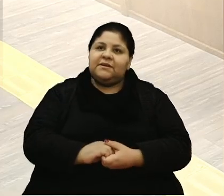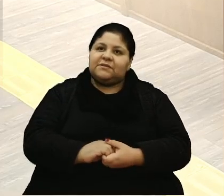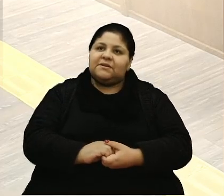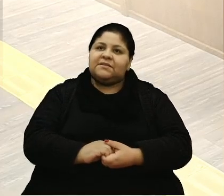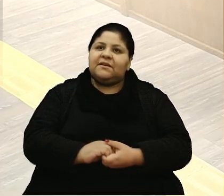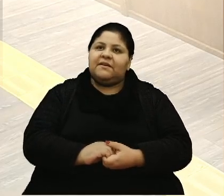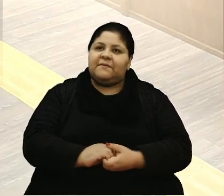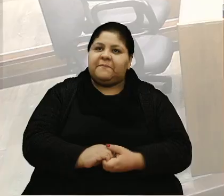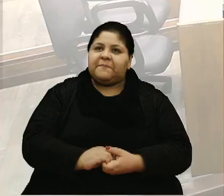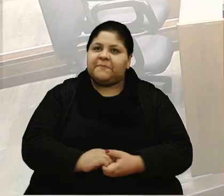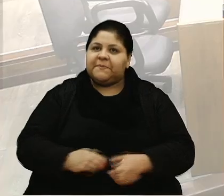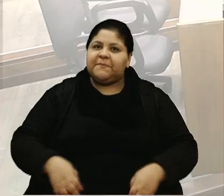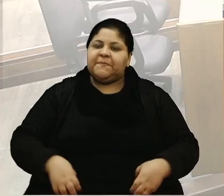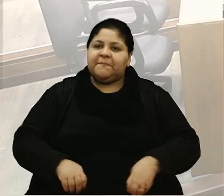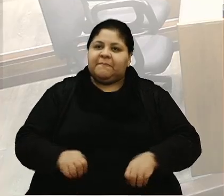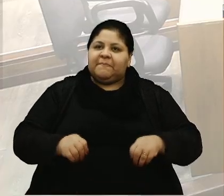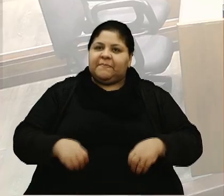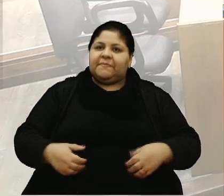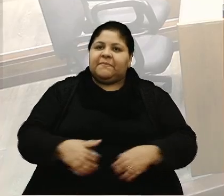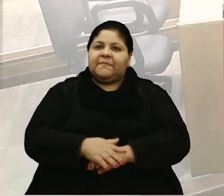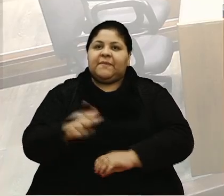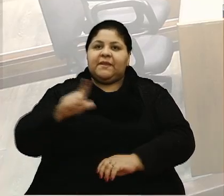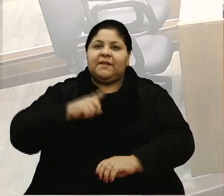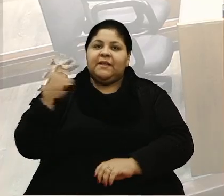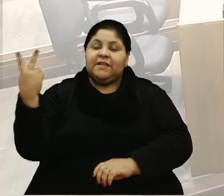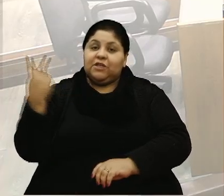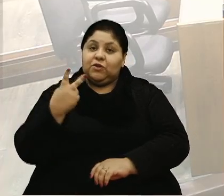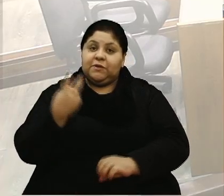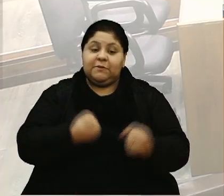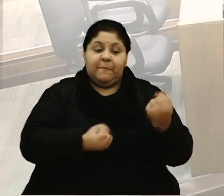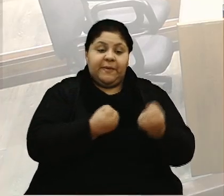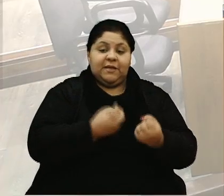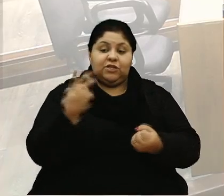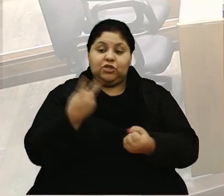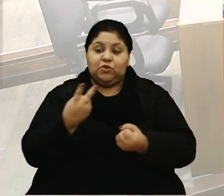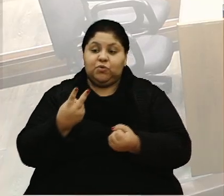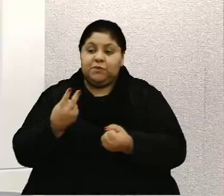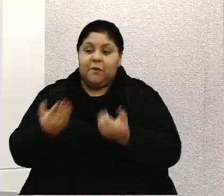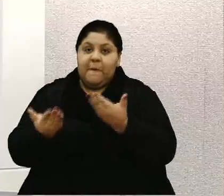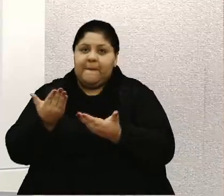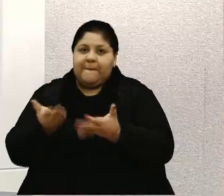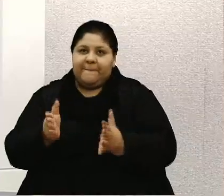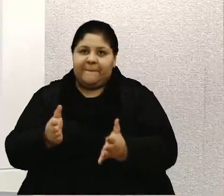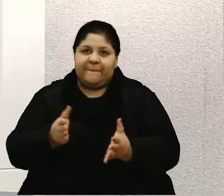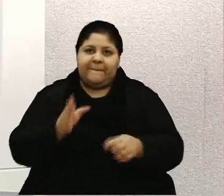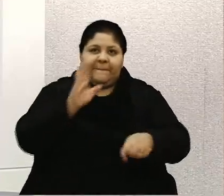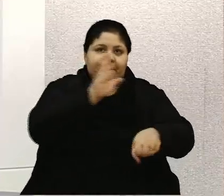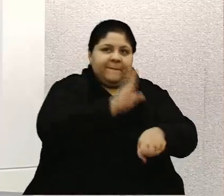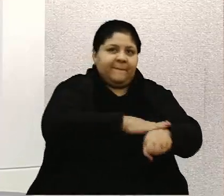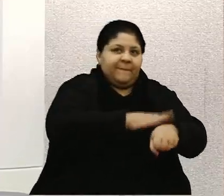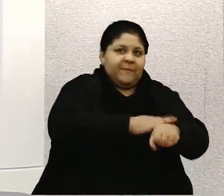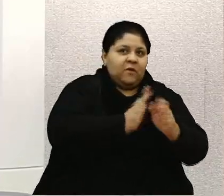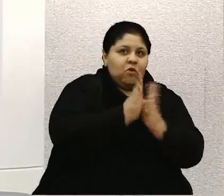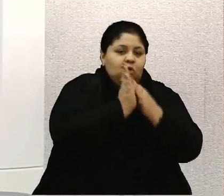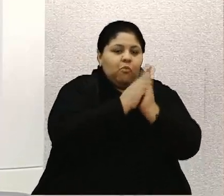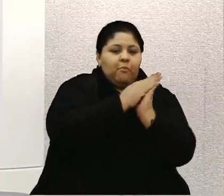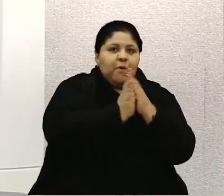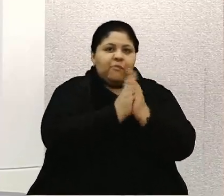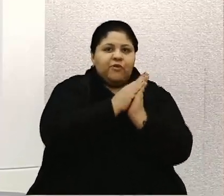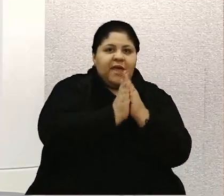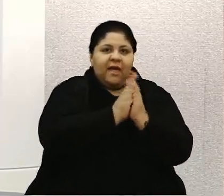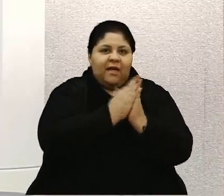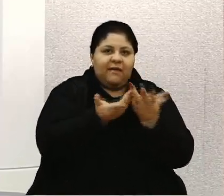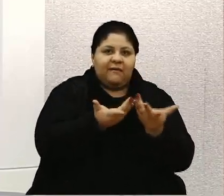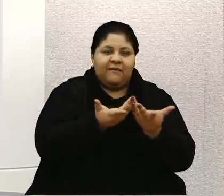Exatamente, vereador Bressan. Existem 2 pesos e 2 medidas, né? A partir do momento que tu faz um boneco, uma pessoa leva,